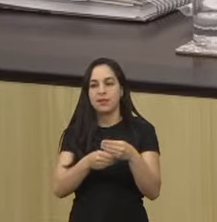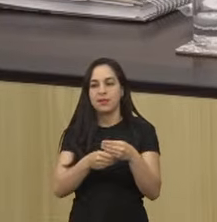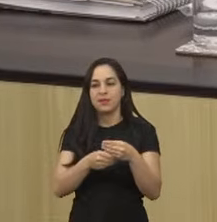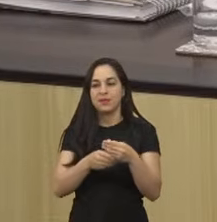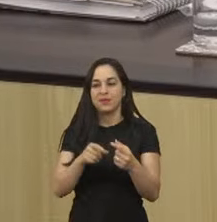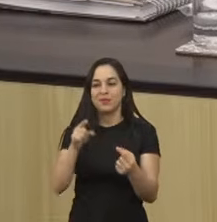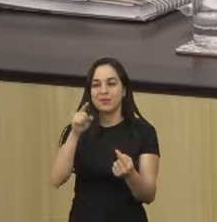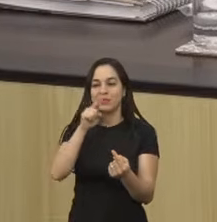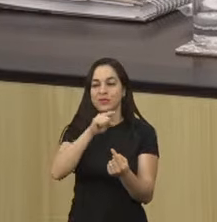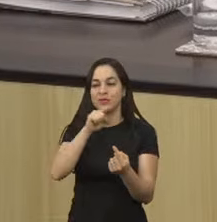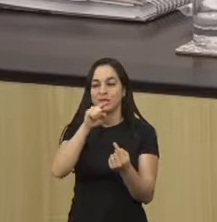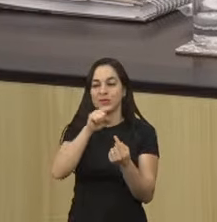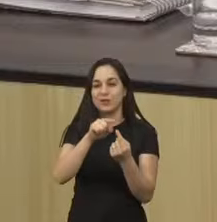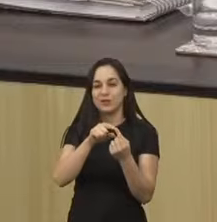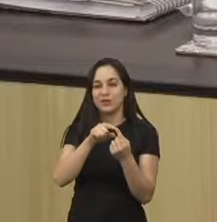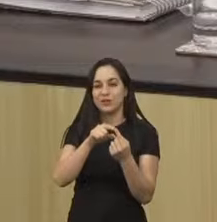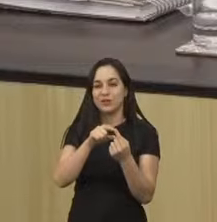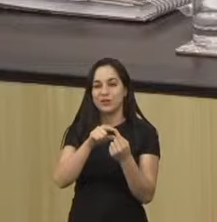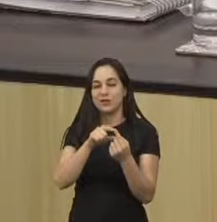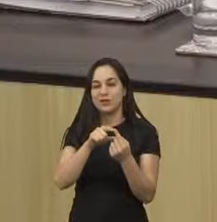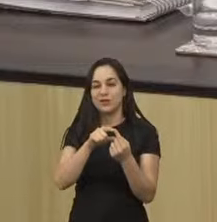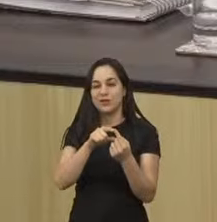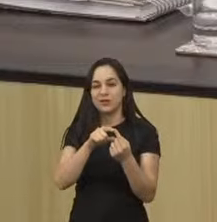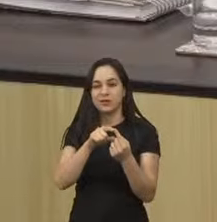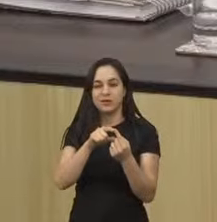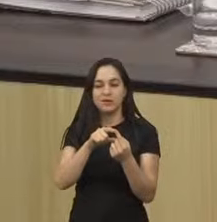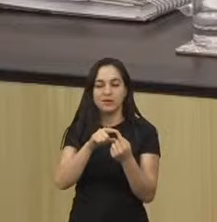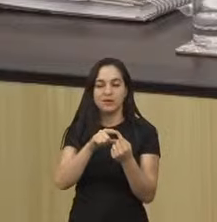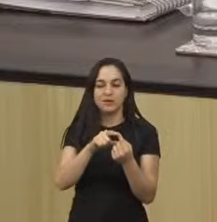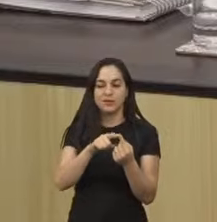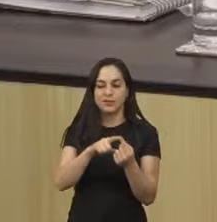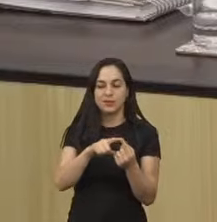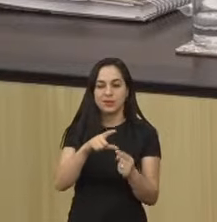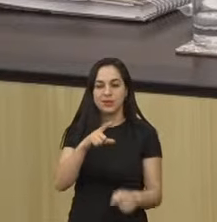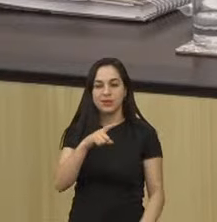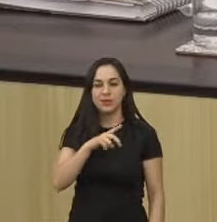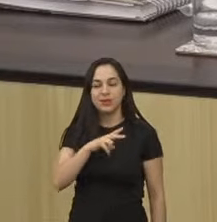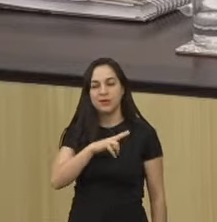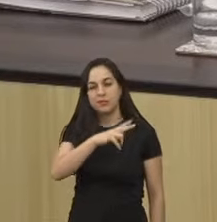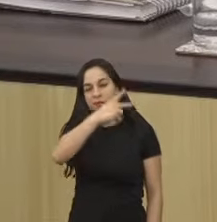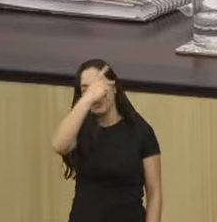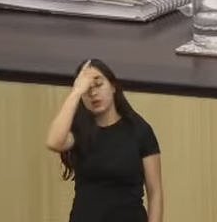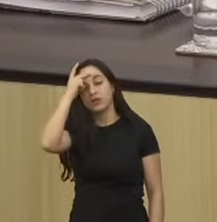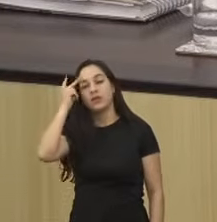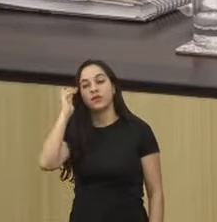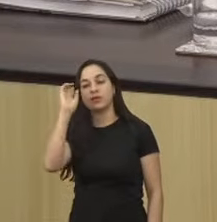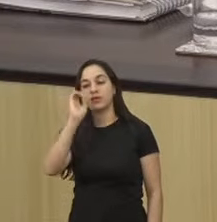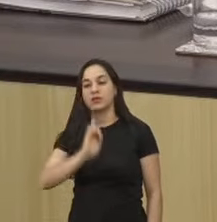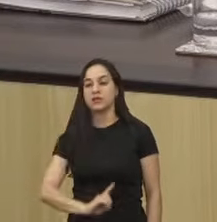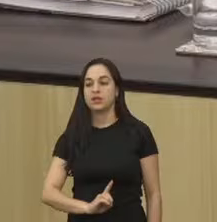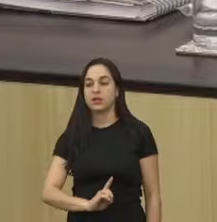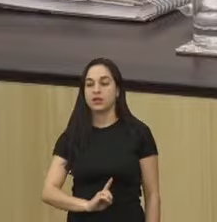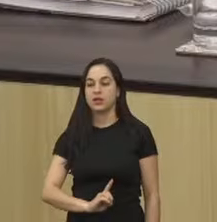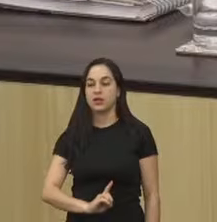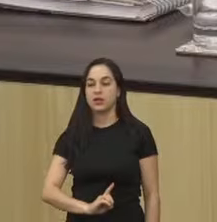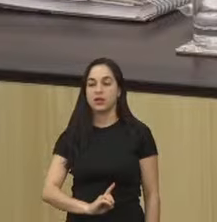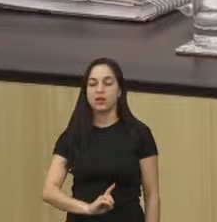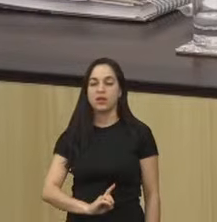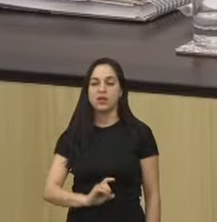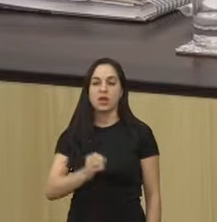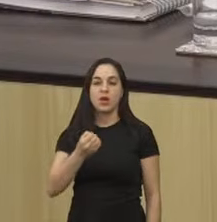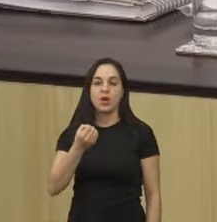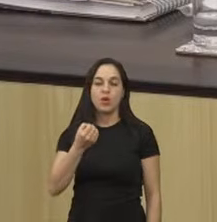objetiva colocar a nomenclatura atualmente utilizada, pessoas com deficiência, e incluir